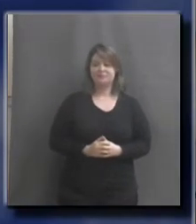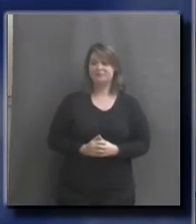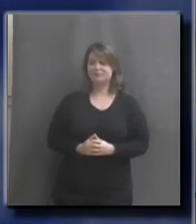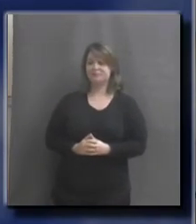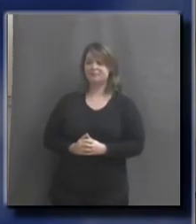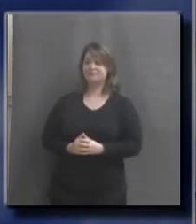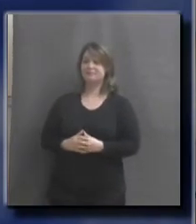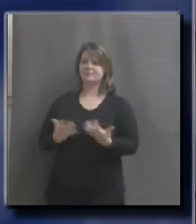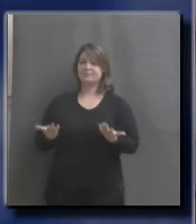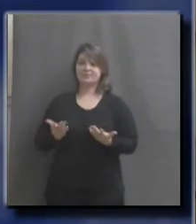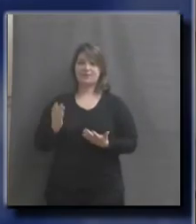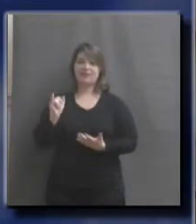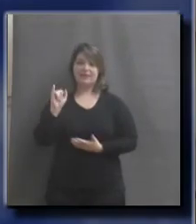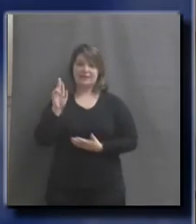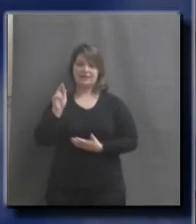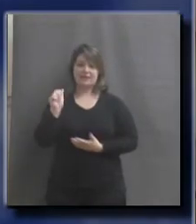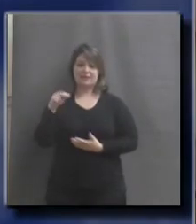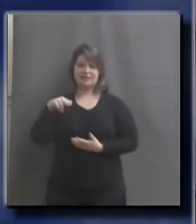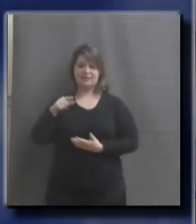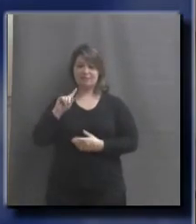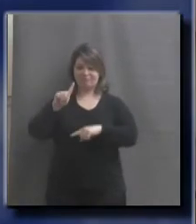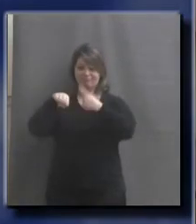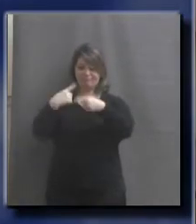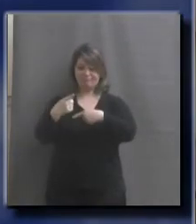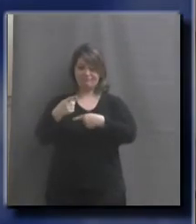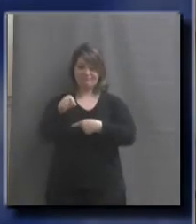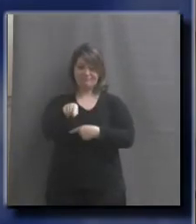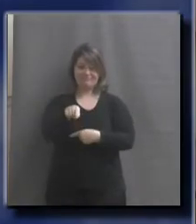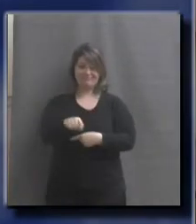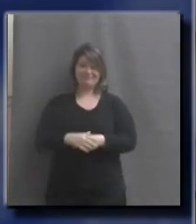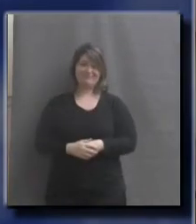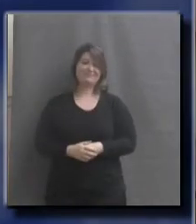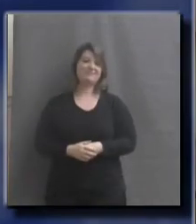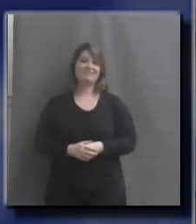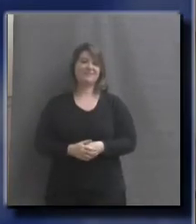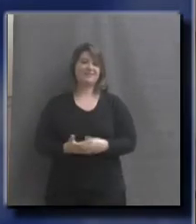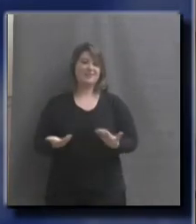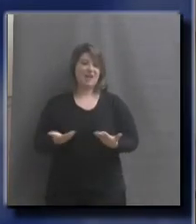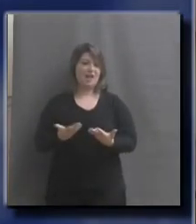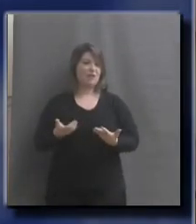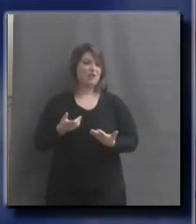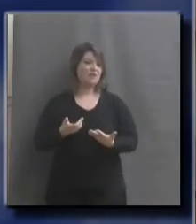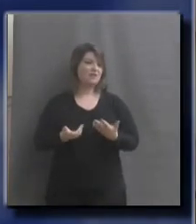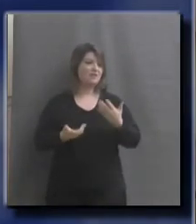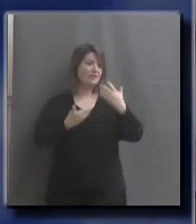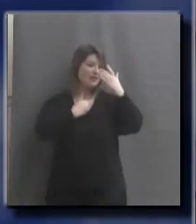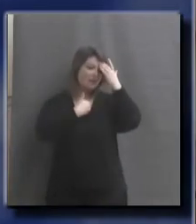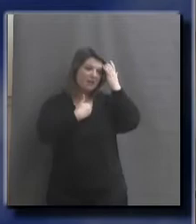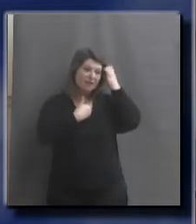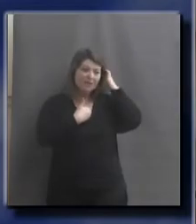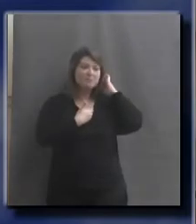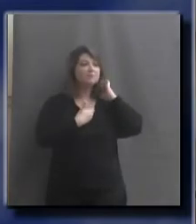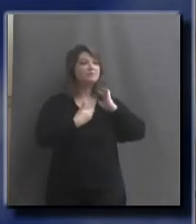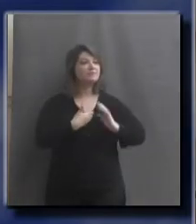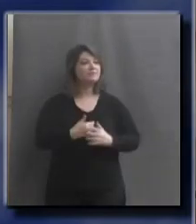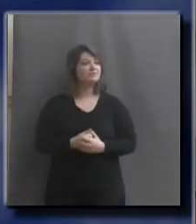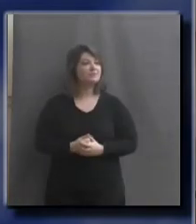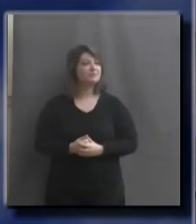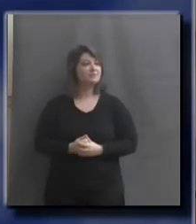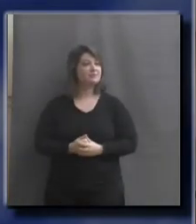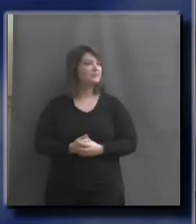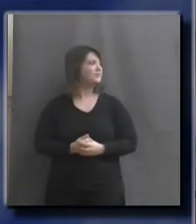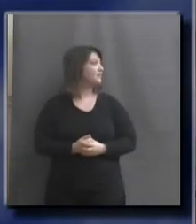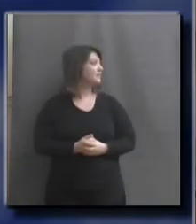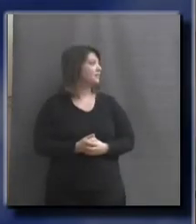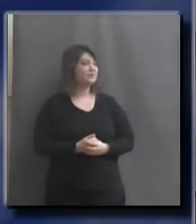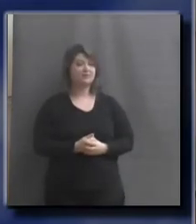Bom, Irani acompanha agora, depois, né, Irani? Deixa meus colegas do processo de... Acho que